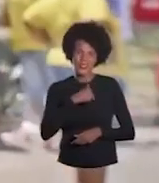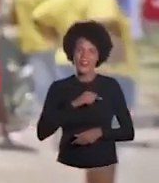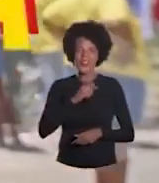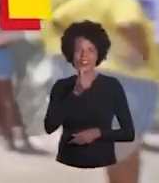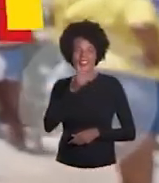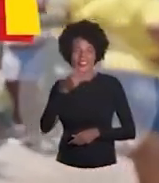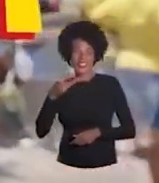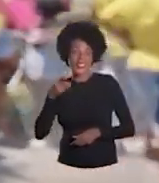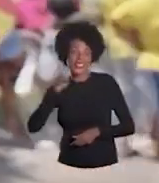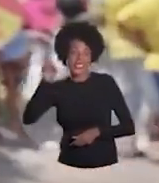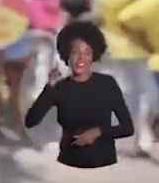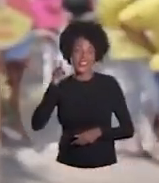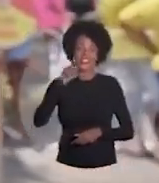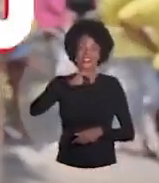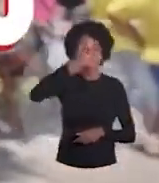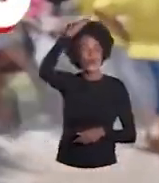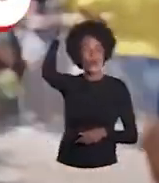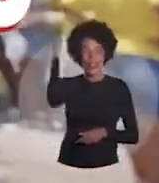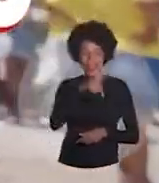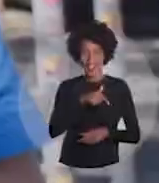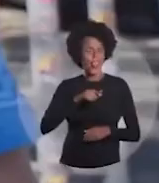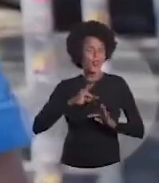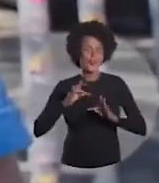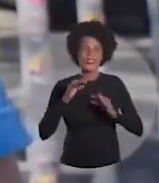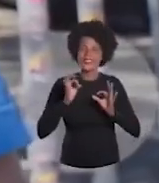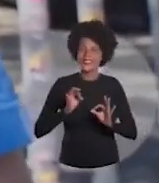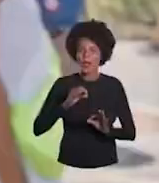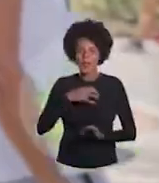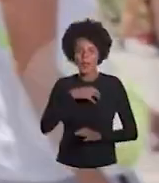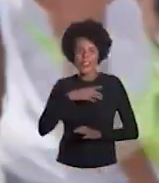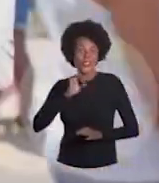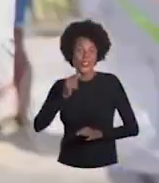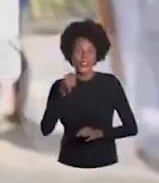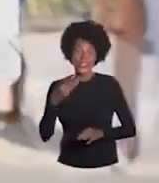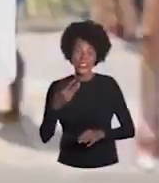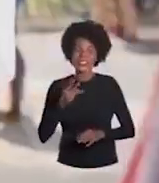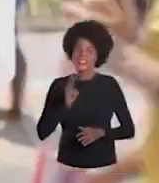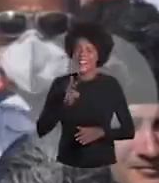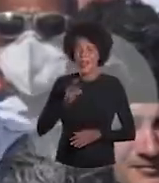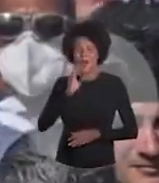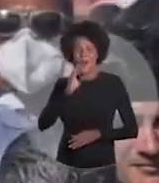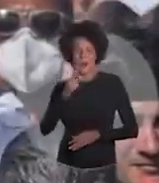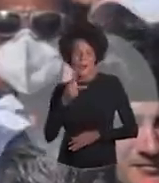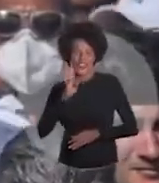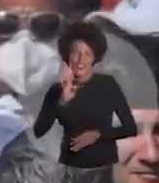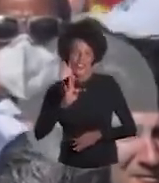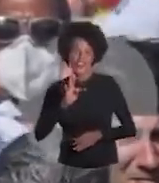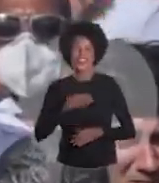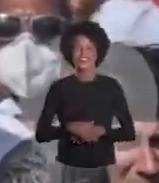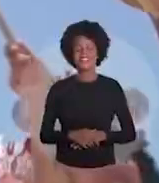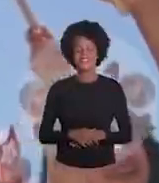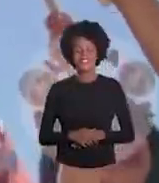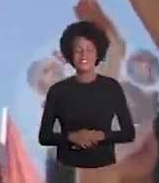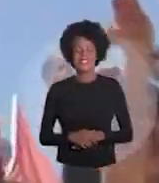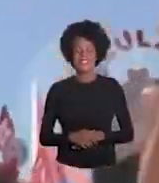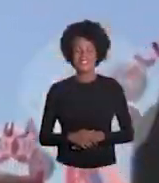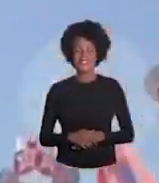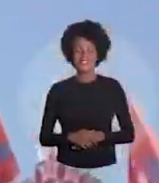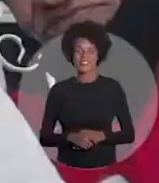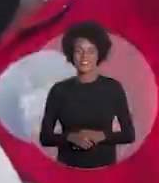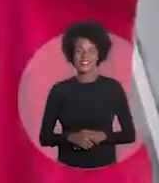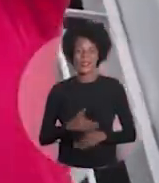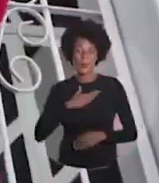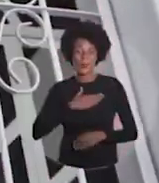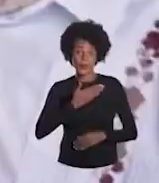lá, Jerônimo cá, e tá tudo certo na Bahia. É só 13. Tá sempre com PT. Tchau, obrigado.